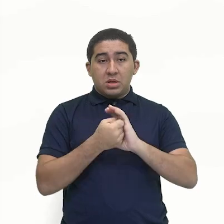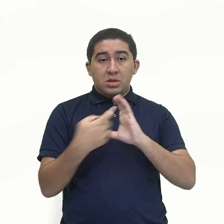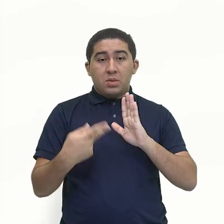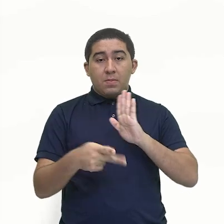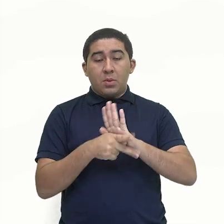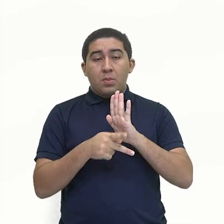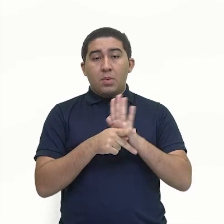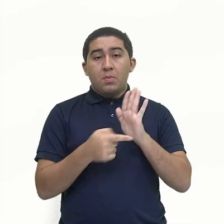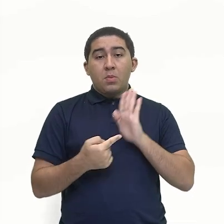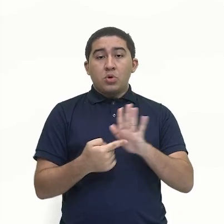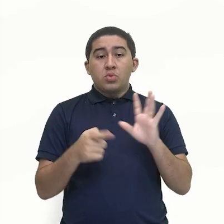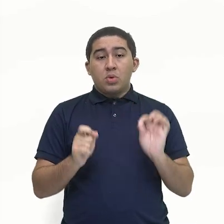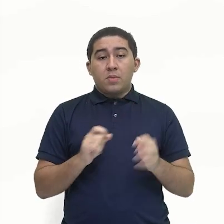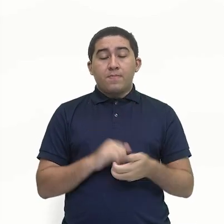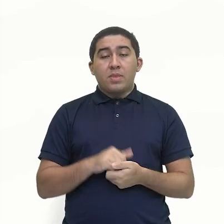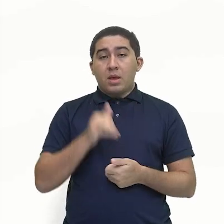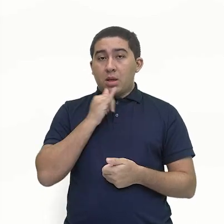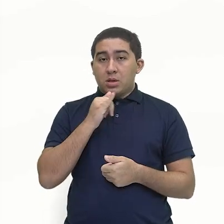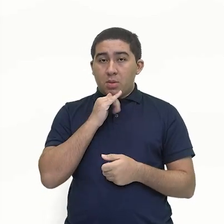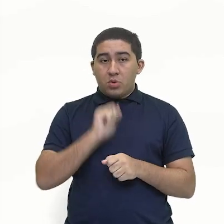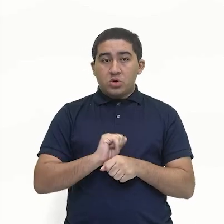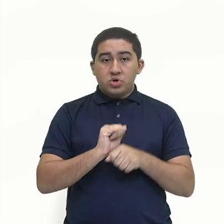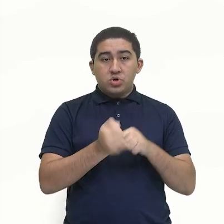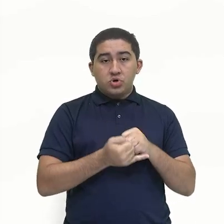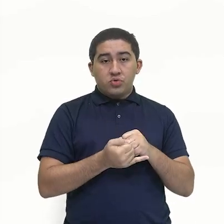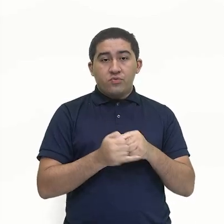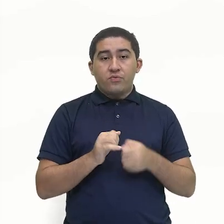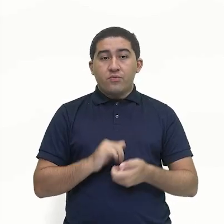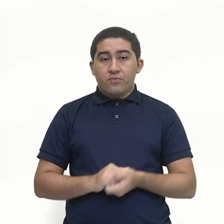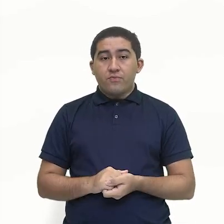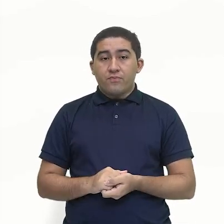trouxeram exemplos de adjetivos